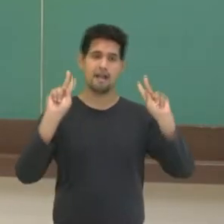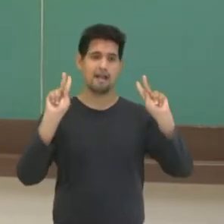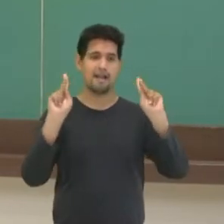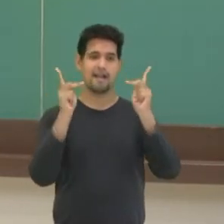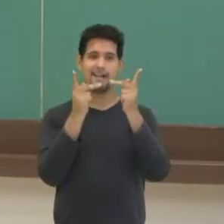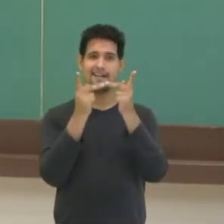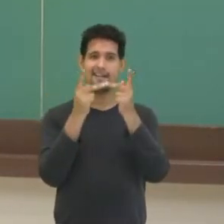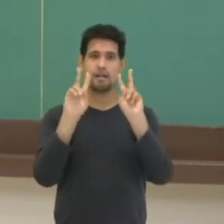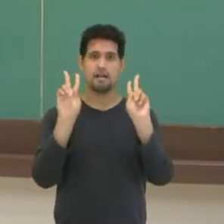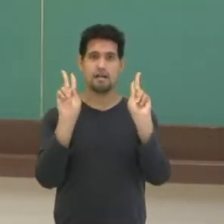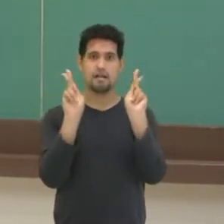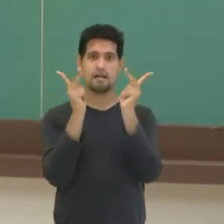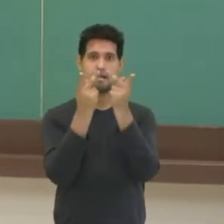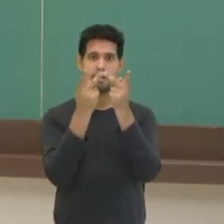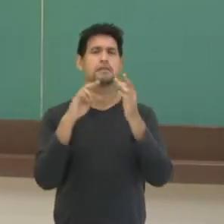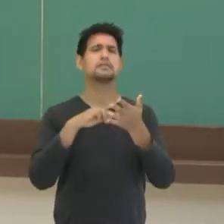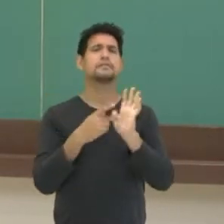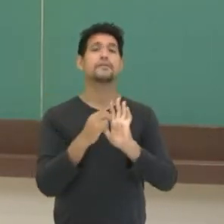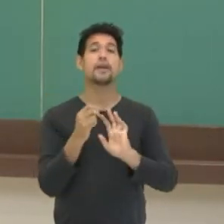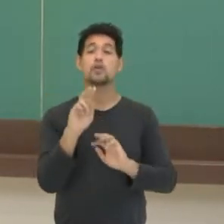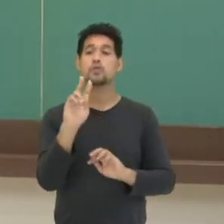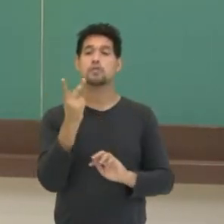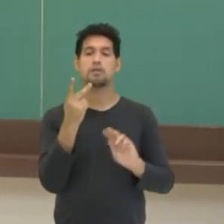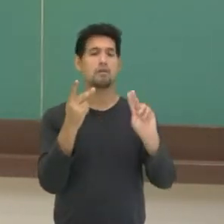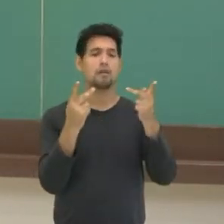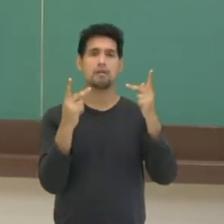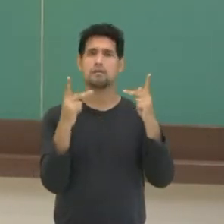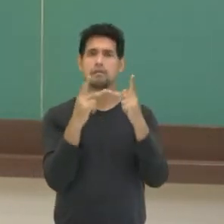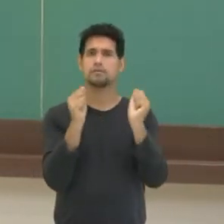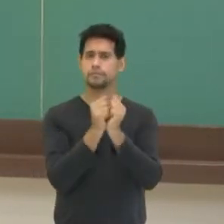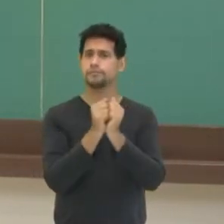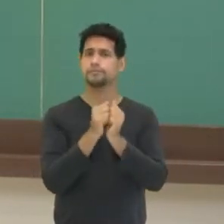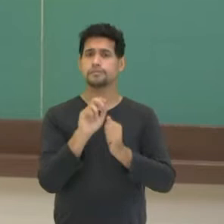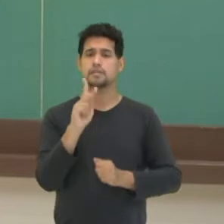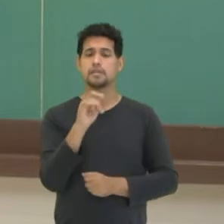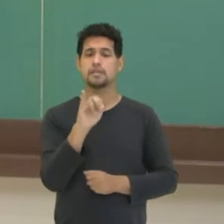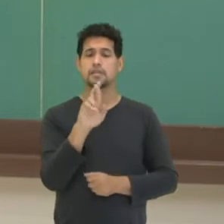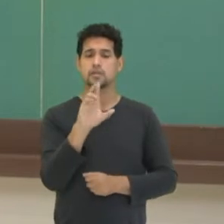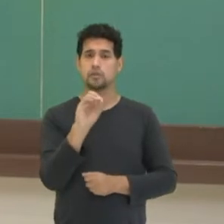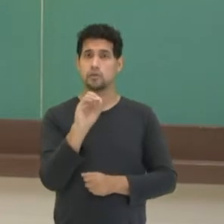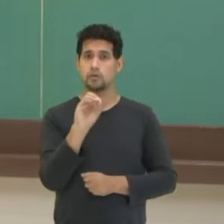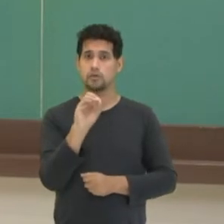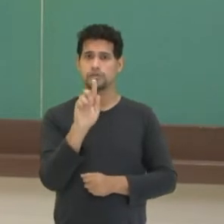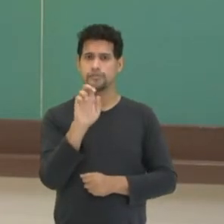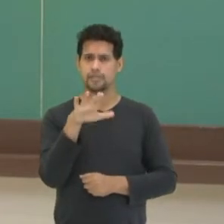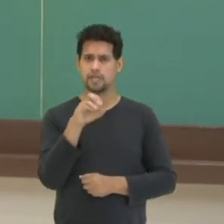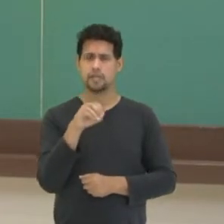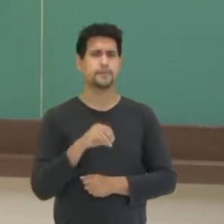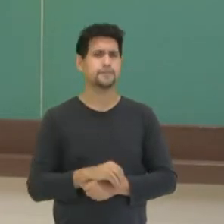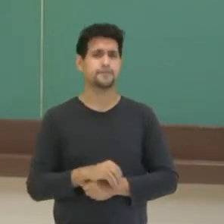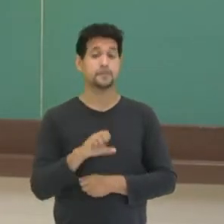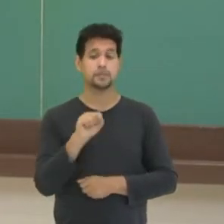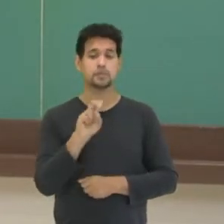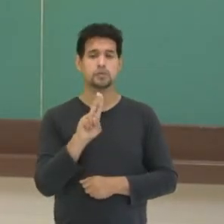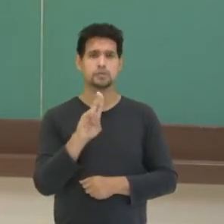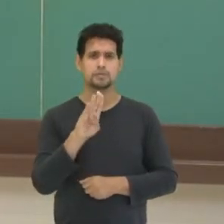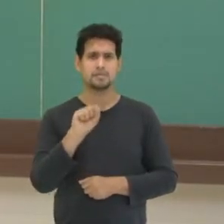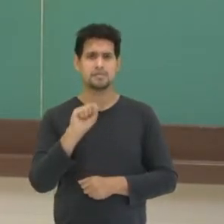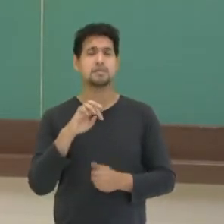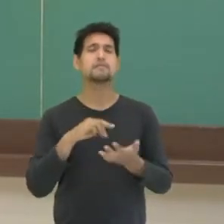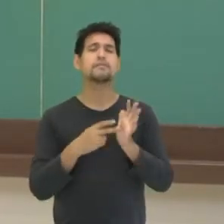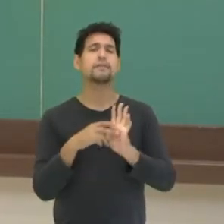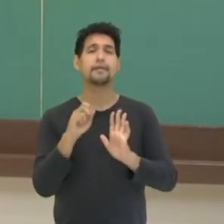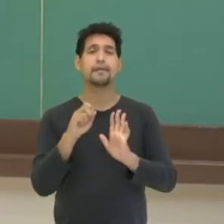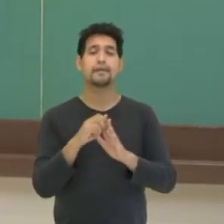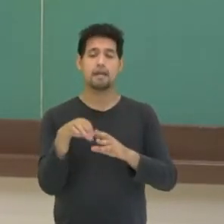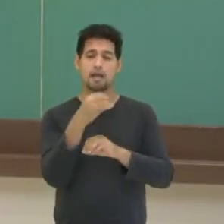seja, dois hidrogênios ligados entre si. Substância é quando nós temos átomos ligados